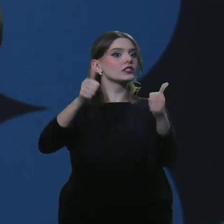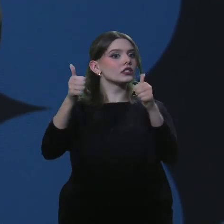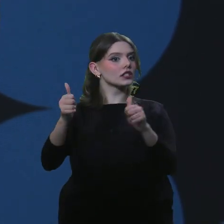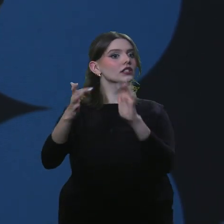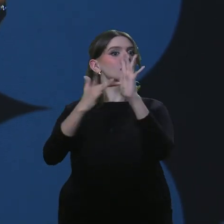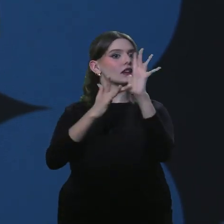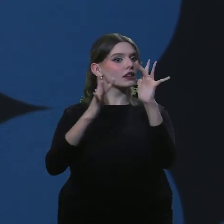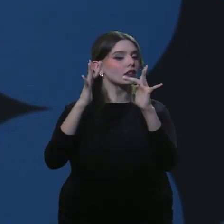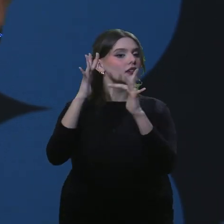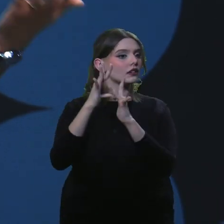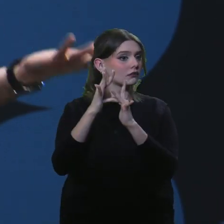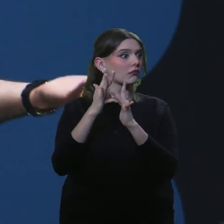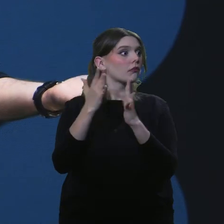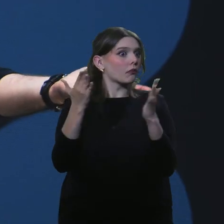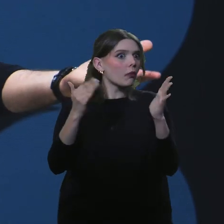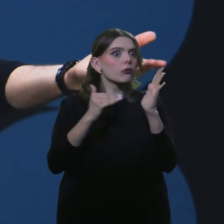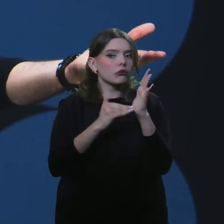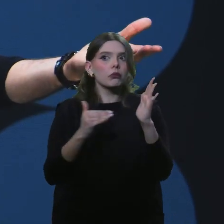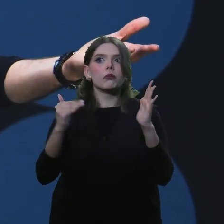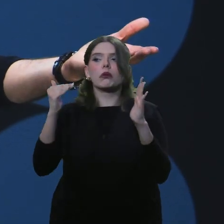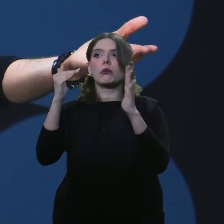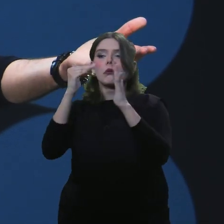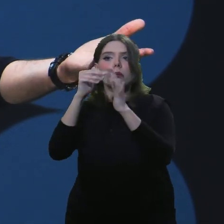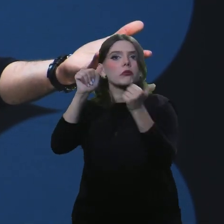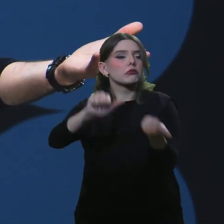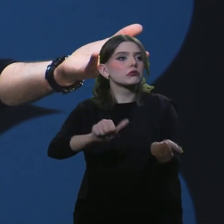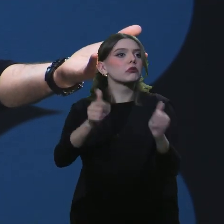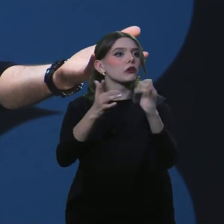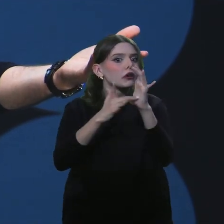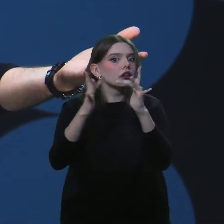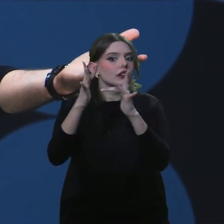Olha como ele era superior, ele batizou Jesus.